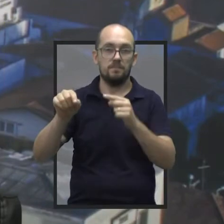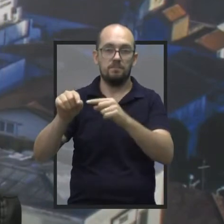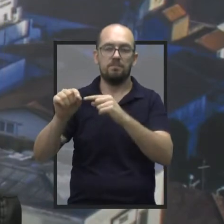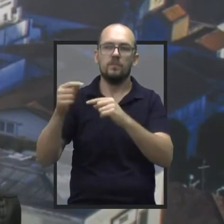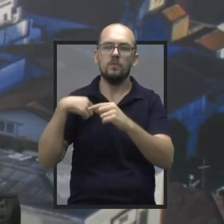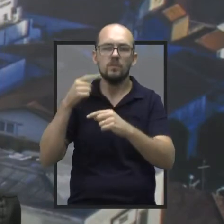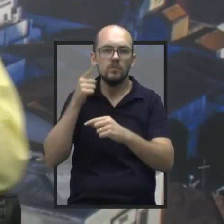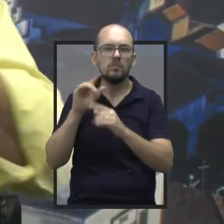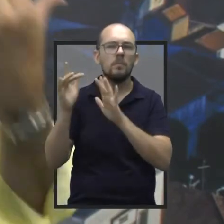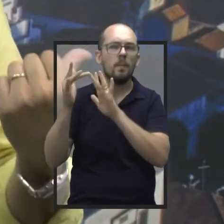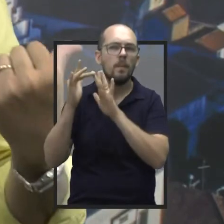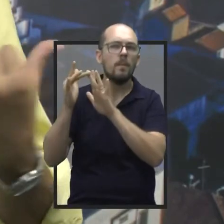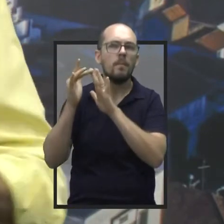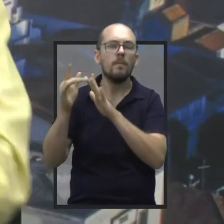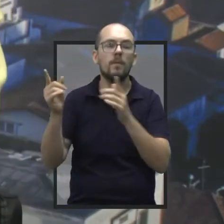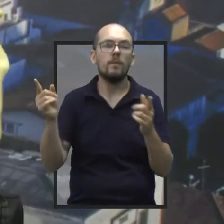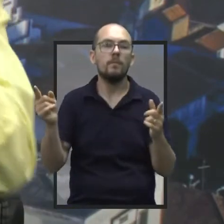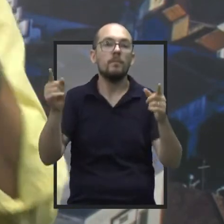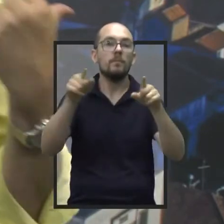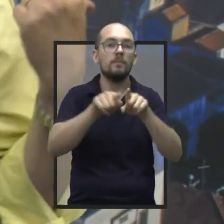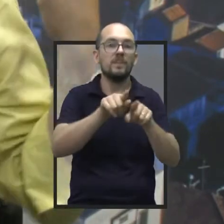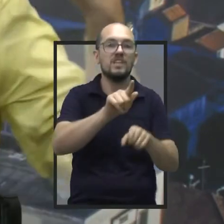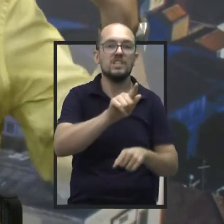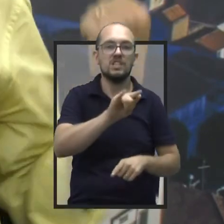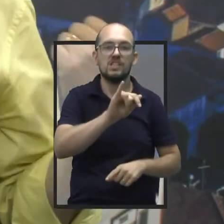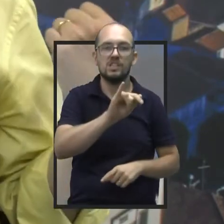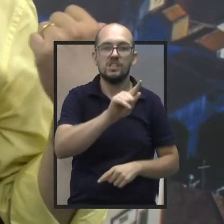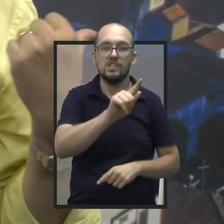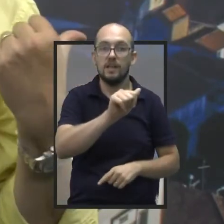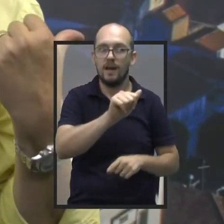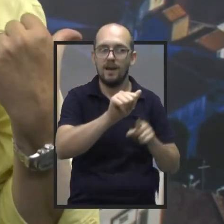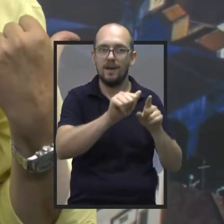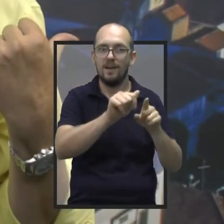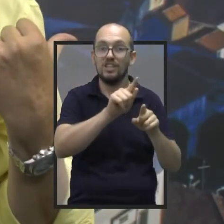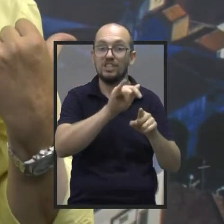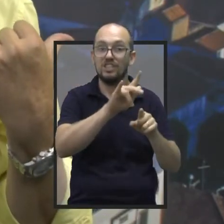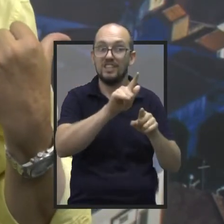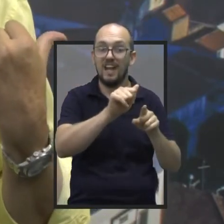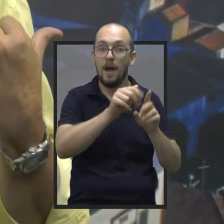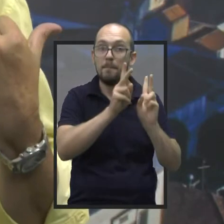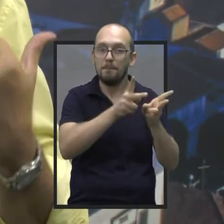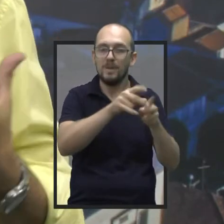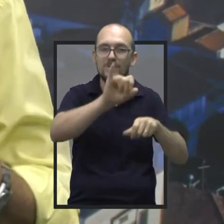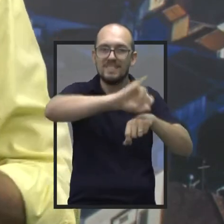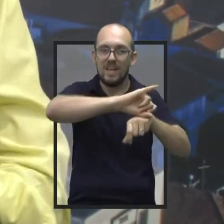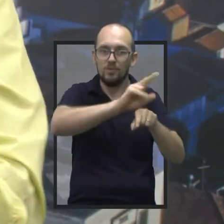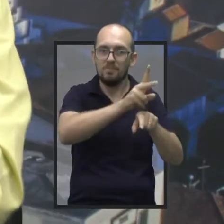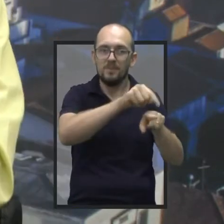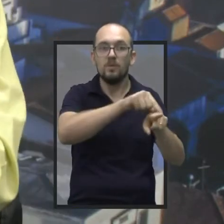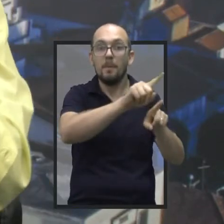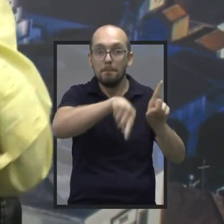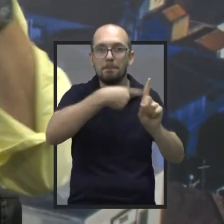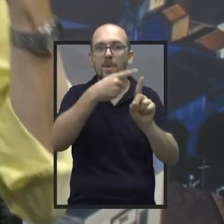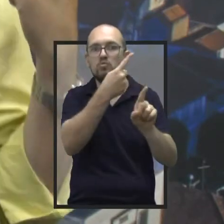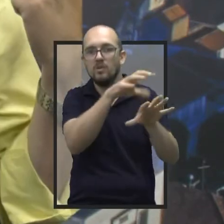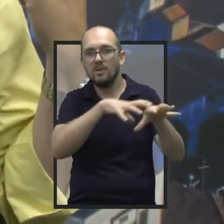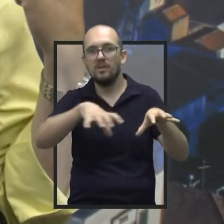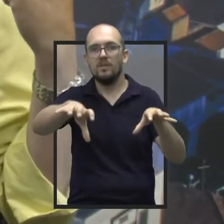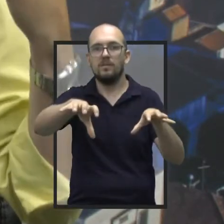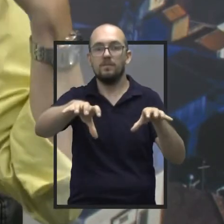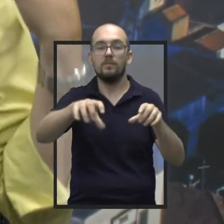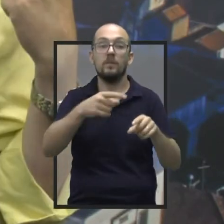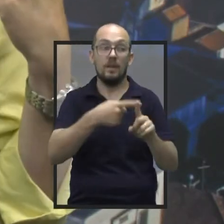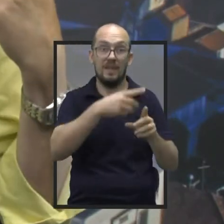Conseguimos ancorá-la com a Giga. Foi bom porque a Giga vai manter a loja do centro e vai abrir a segunda loja. Quer dizer, a Giga dá 20